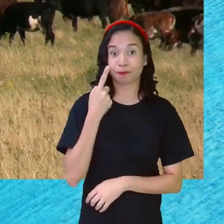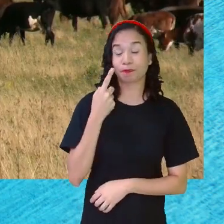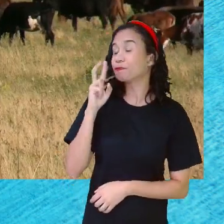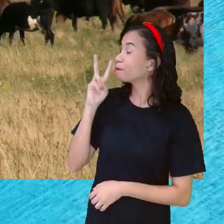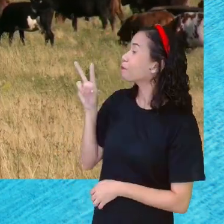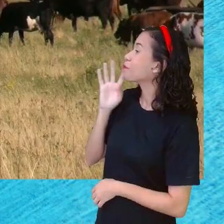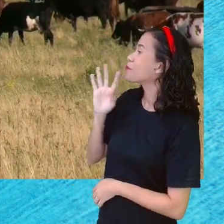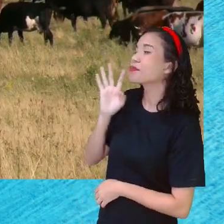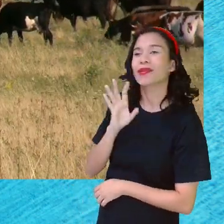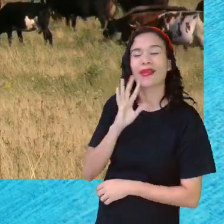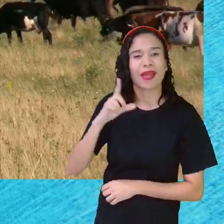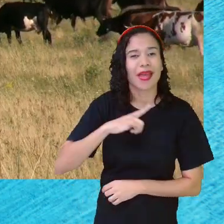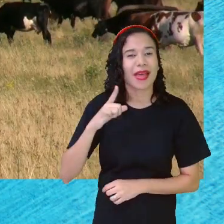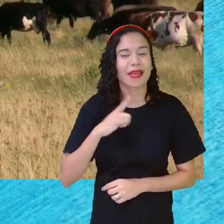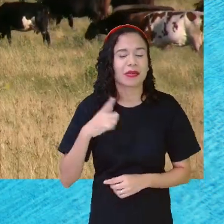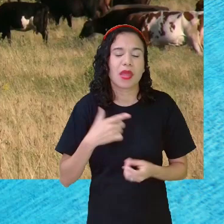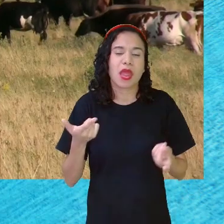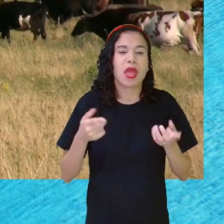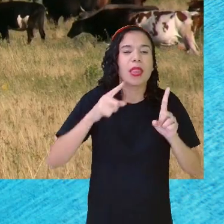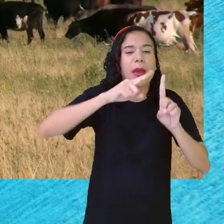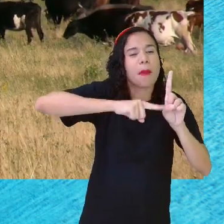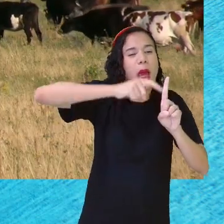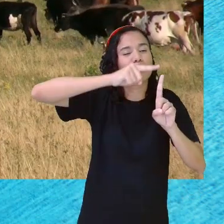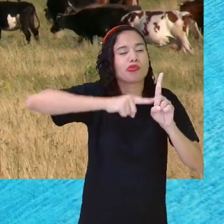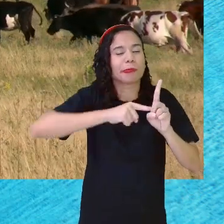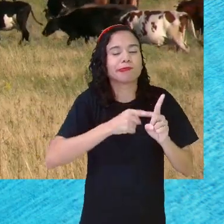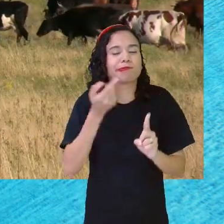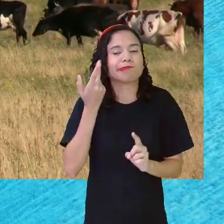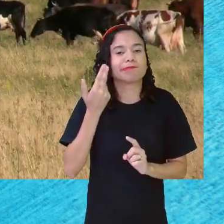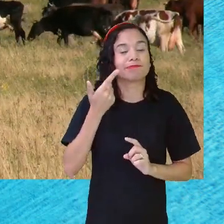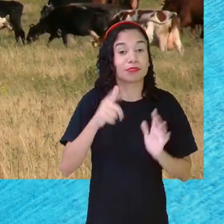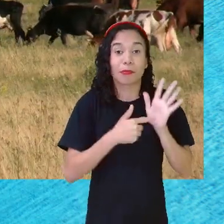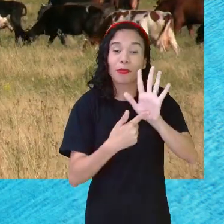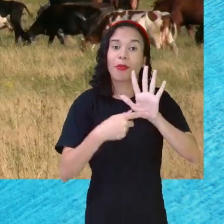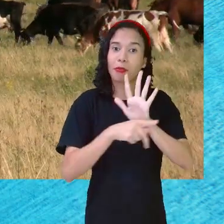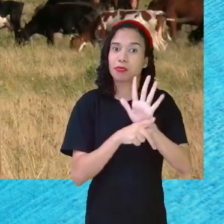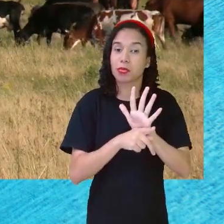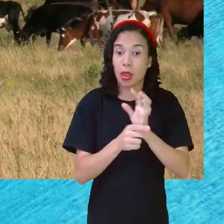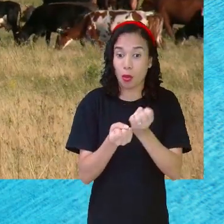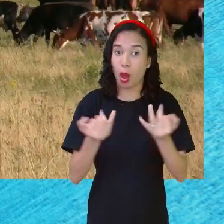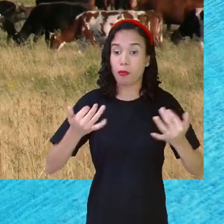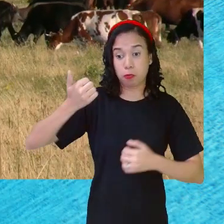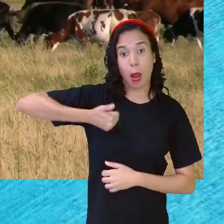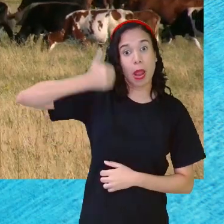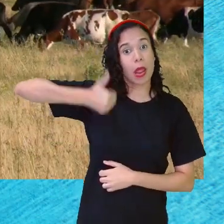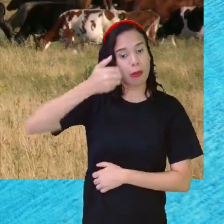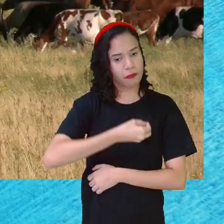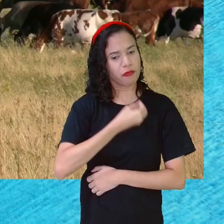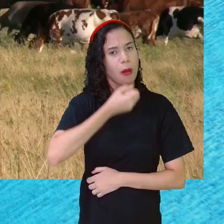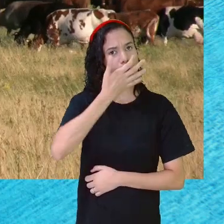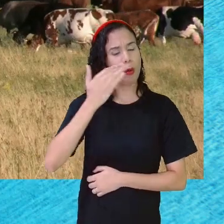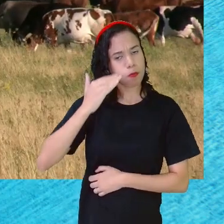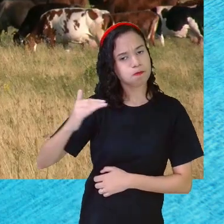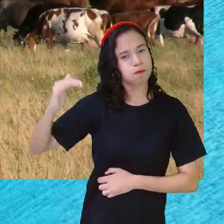Olha só, possui um clima ameno e se destaca pela elevada qualidade de vida.